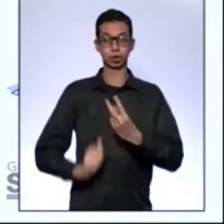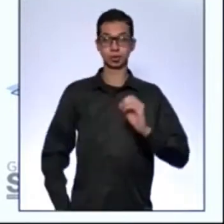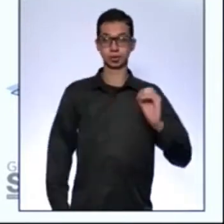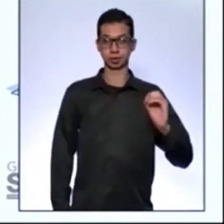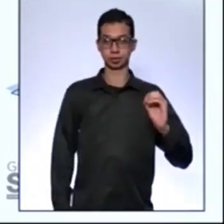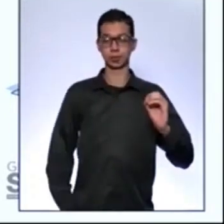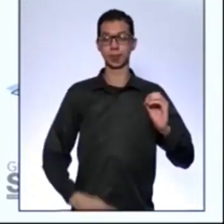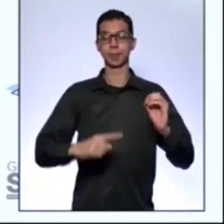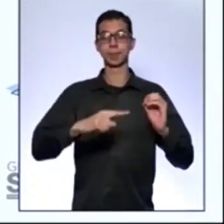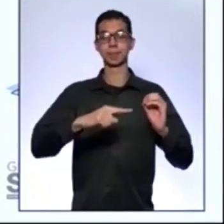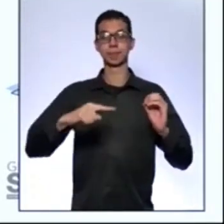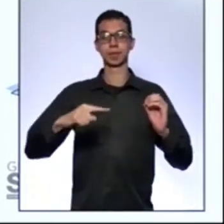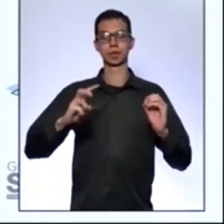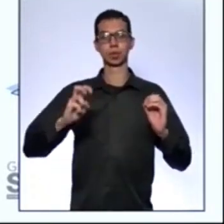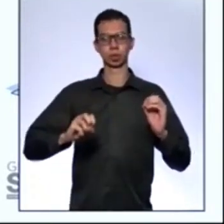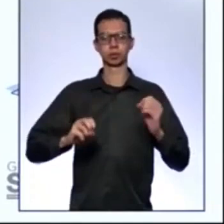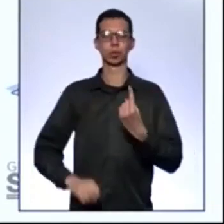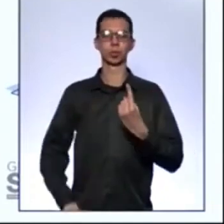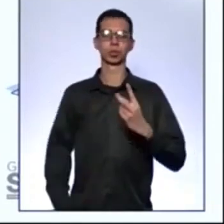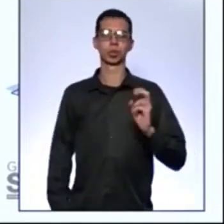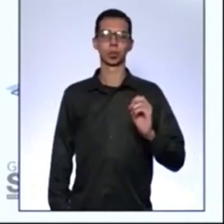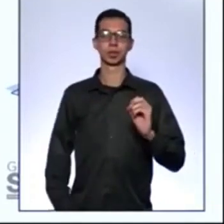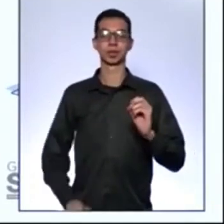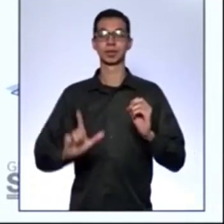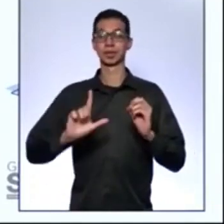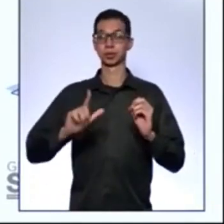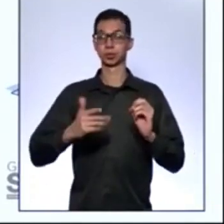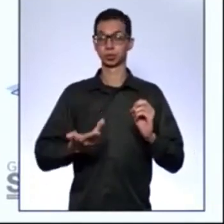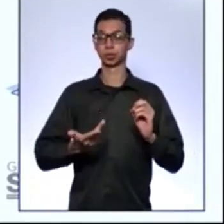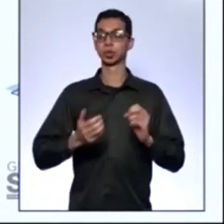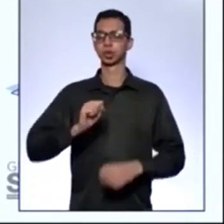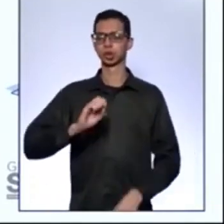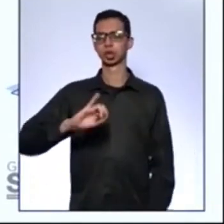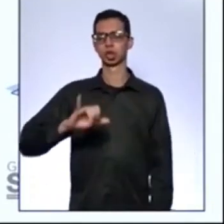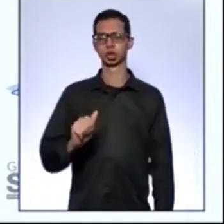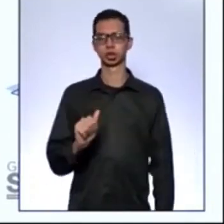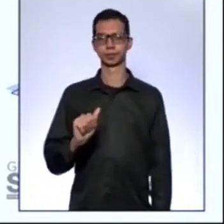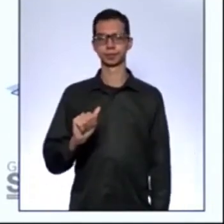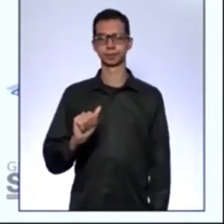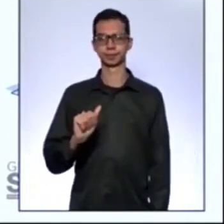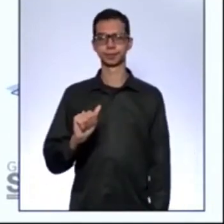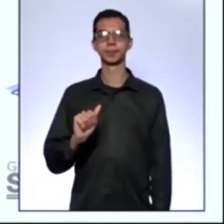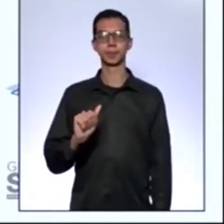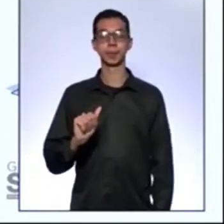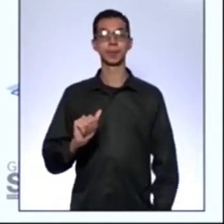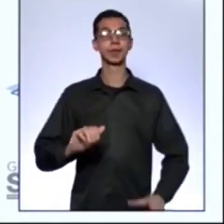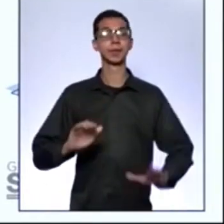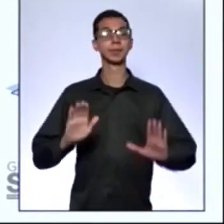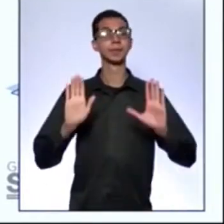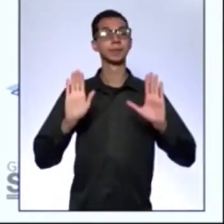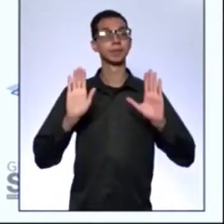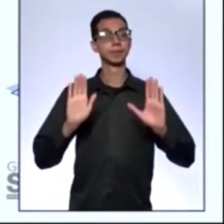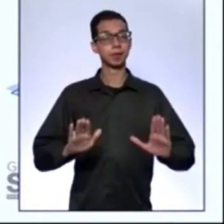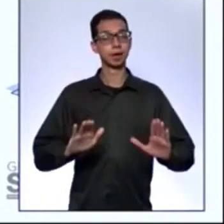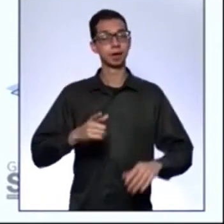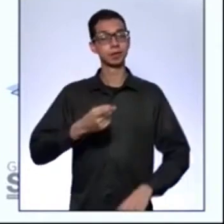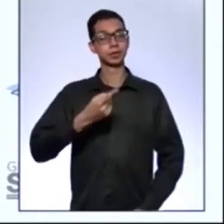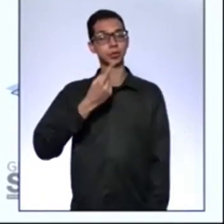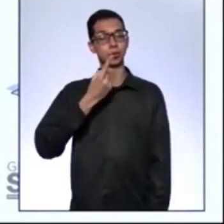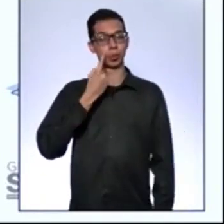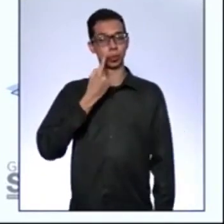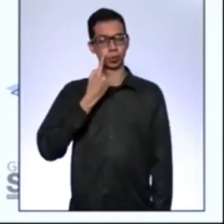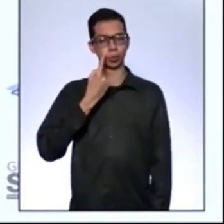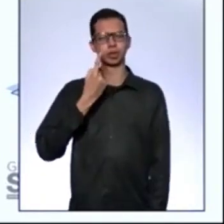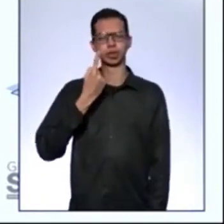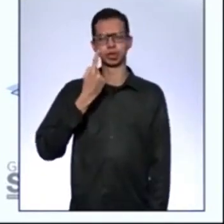50 150 litros é leite de soja e agora a gente ó O